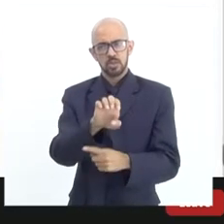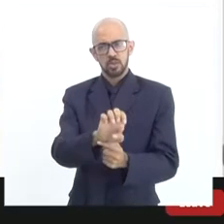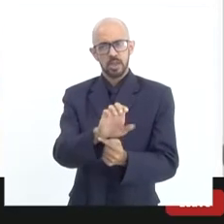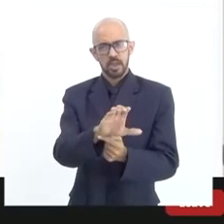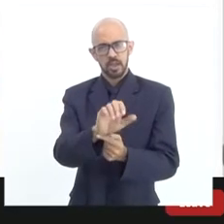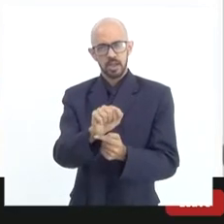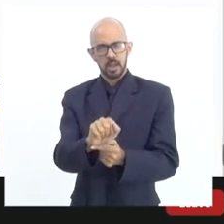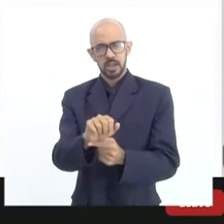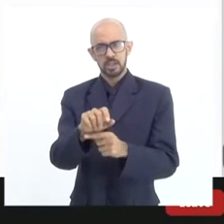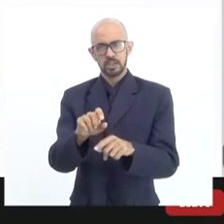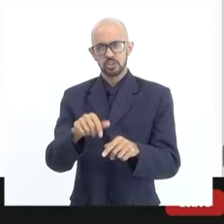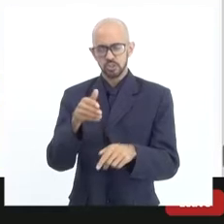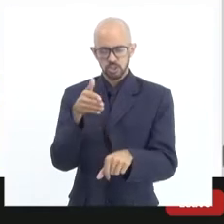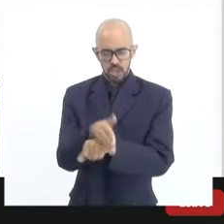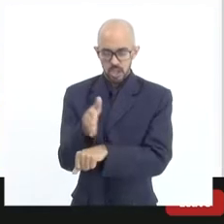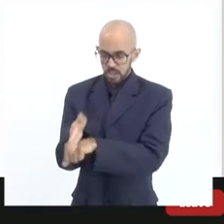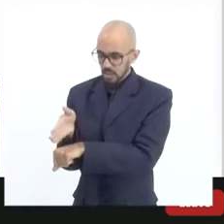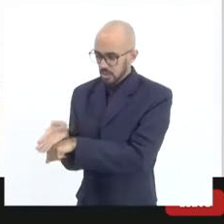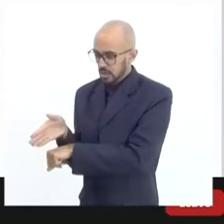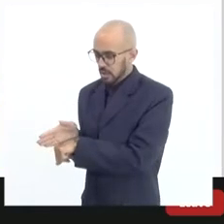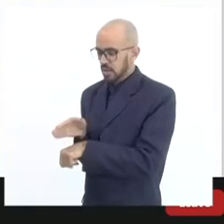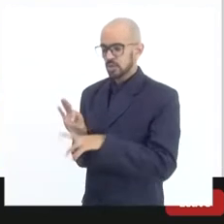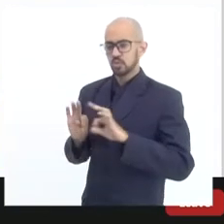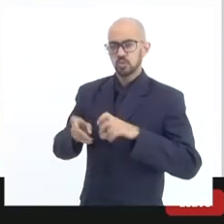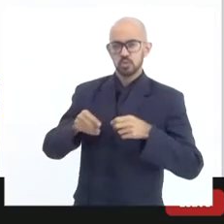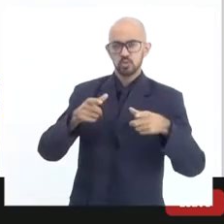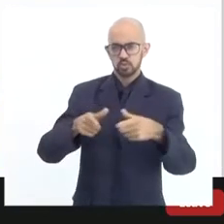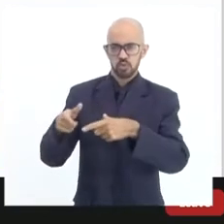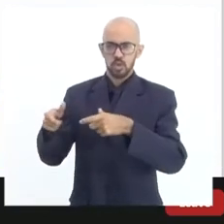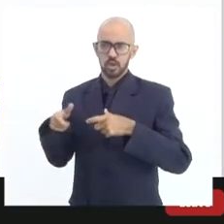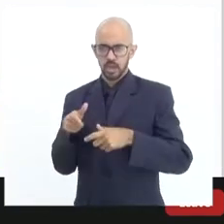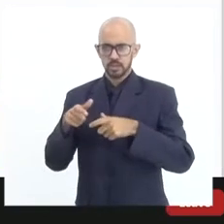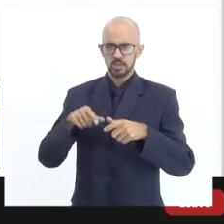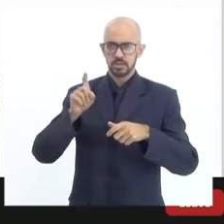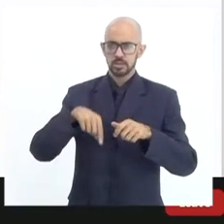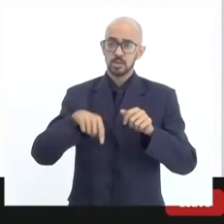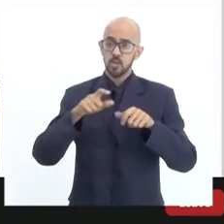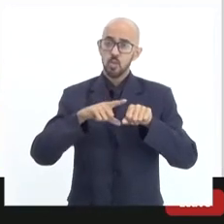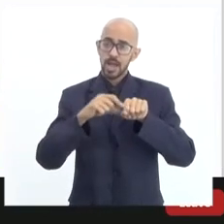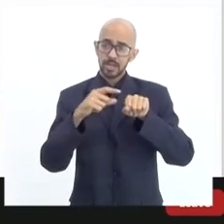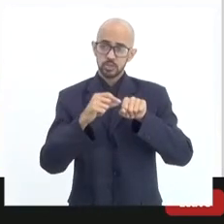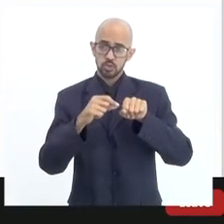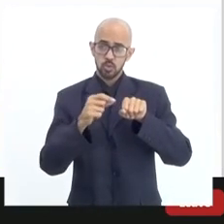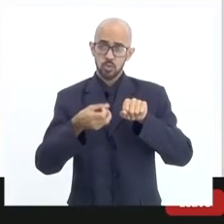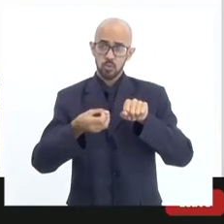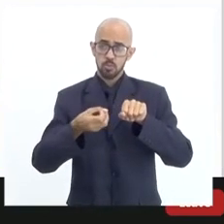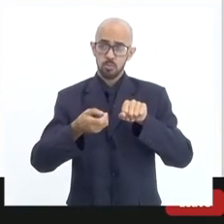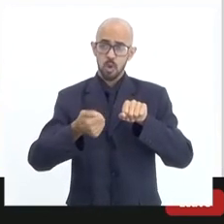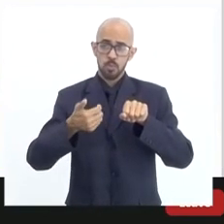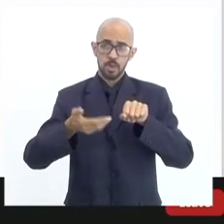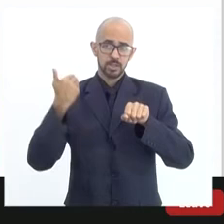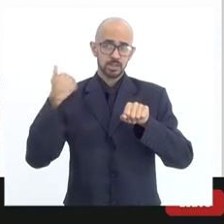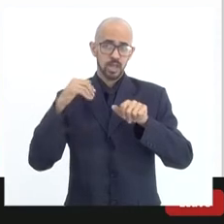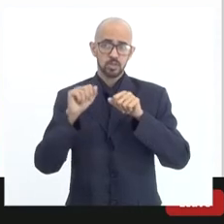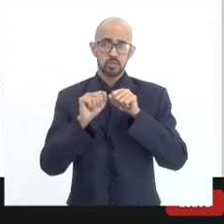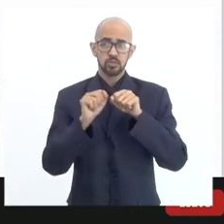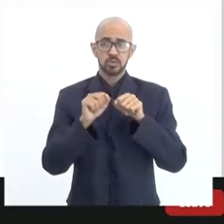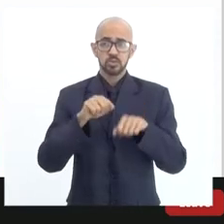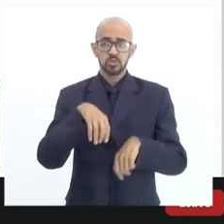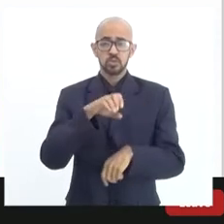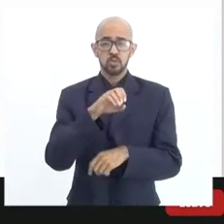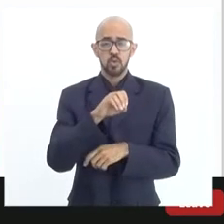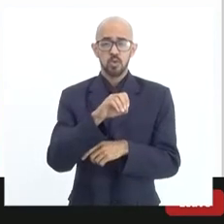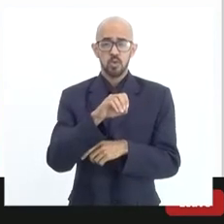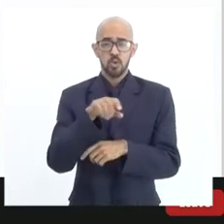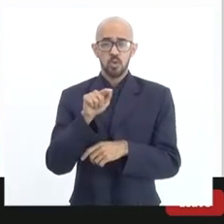ocupa todos os espaços. Esse é um artigo recente que eu publiquei no Globo. A gente acha importante não discriminar